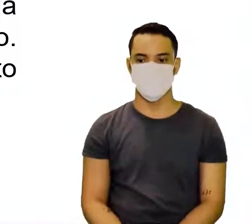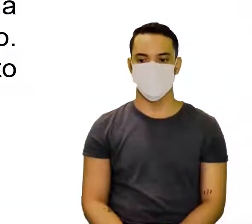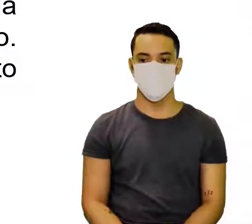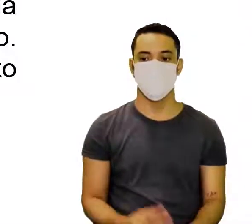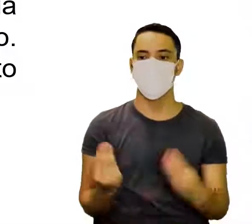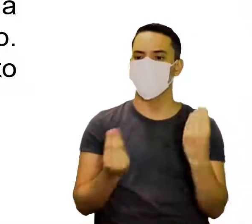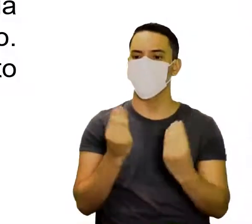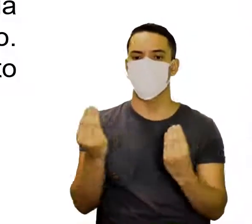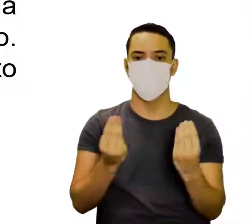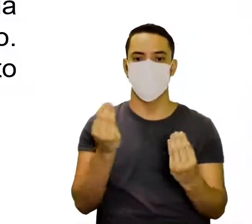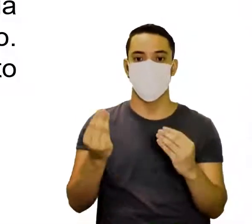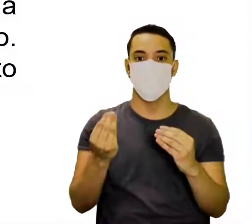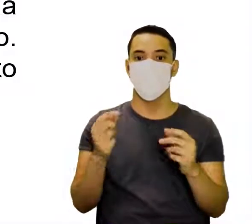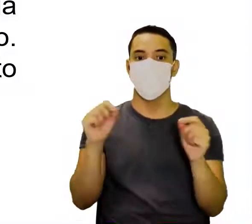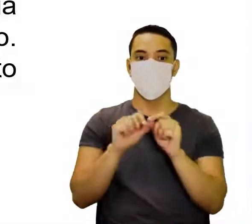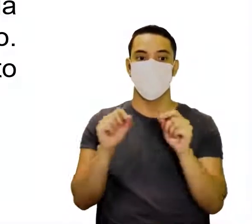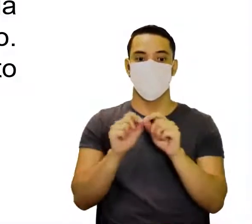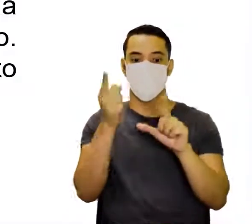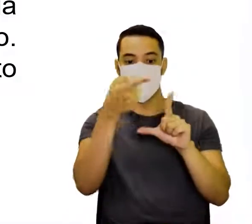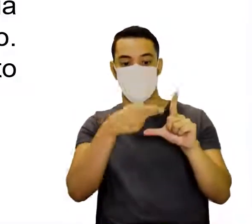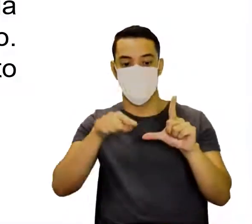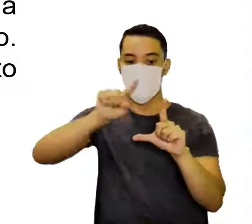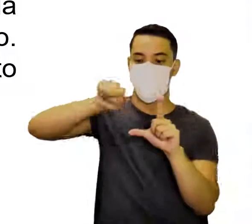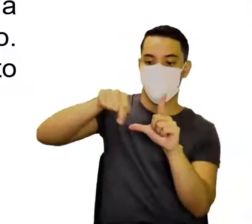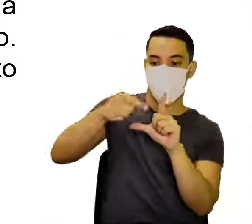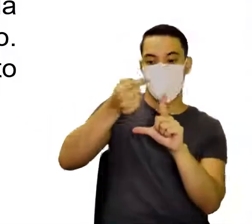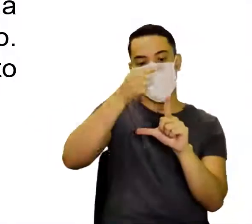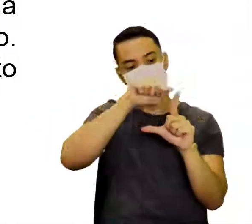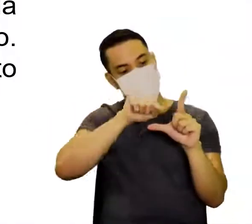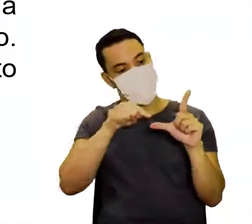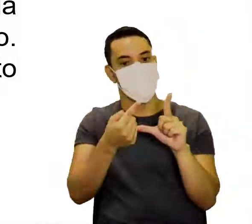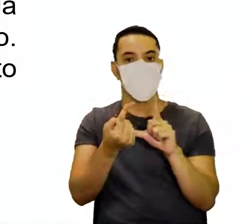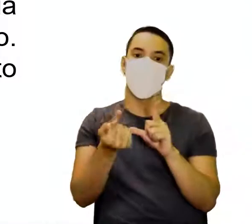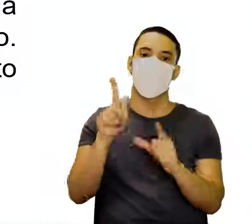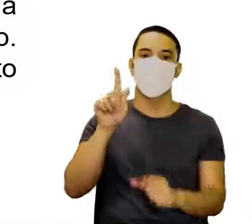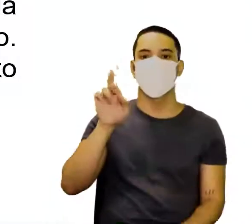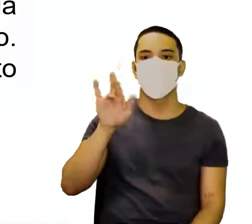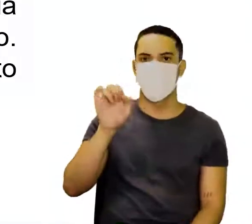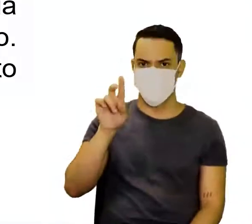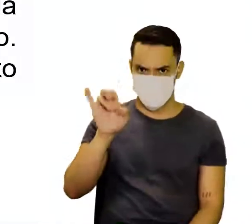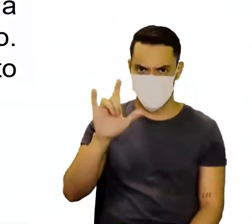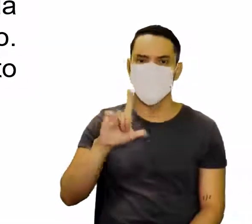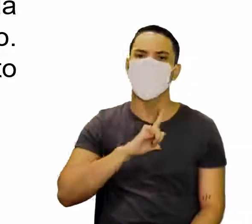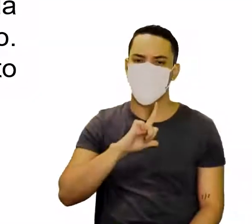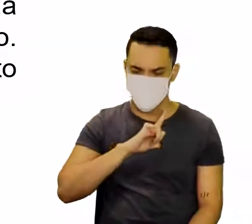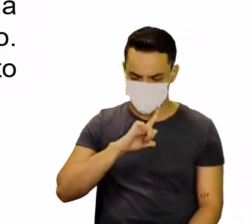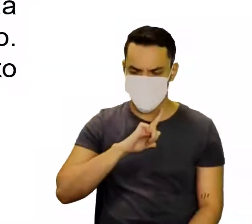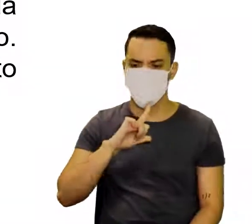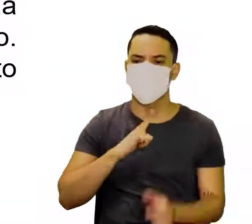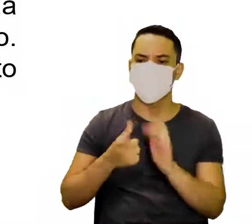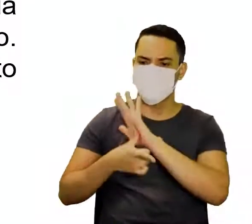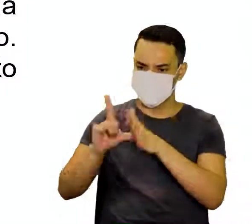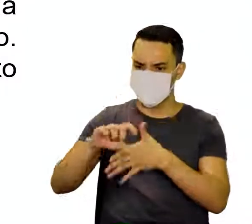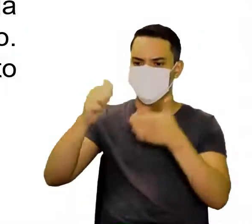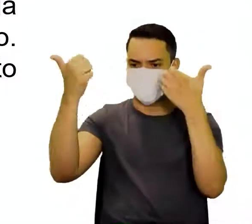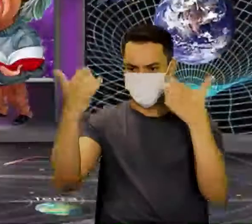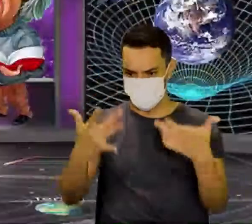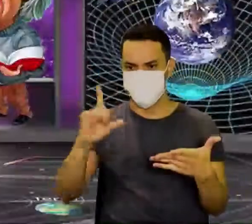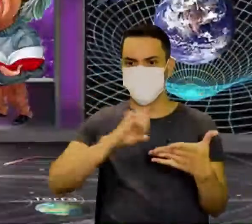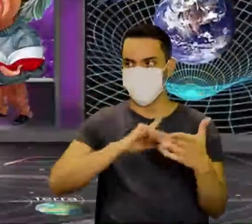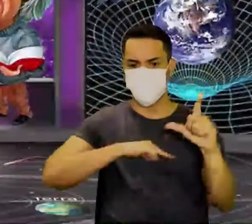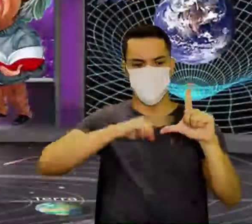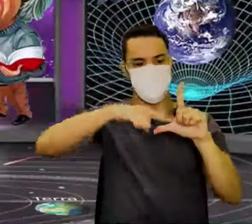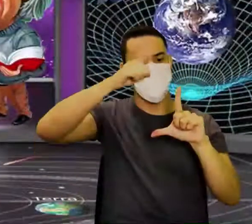é a curva de um gerador? Professora, gerador tem gráfico? Tem, pessoal. O que eu tinha falado para vocês? Né,